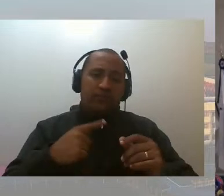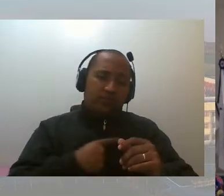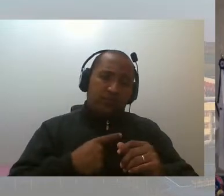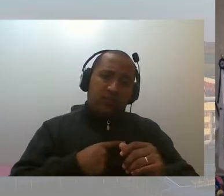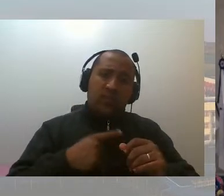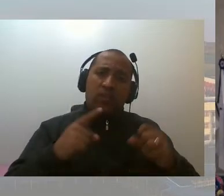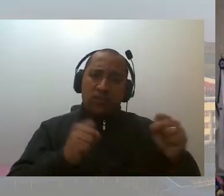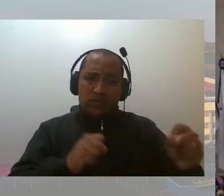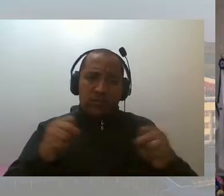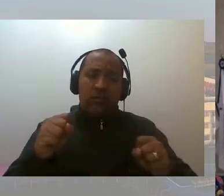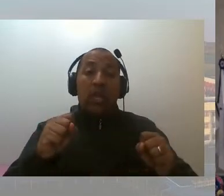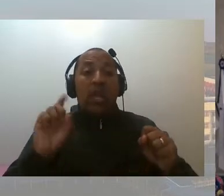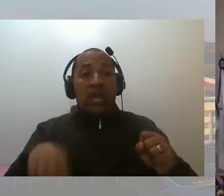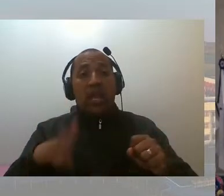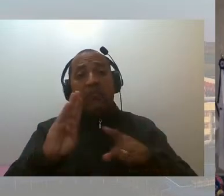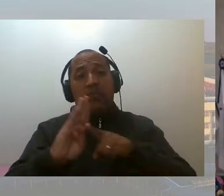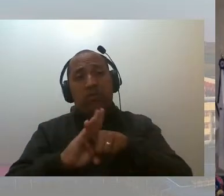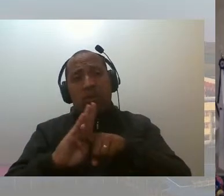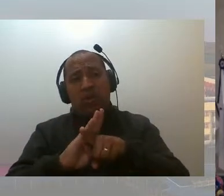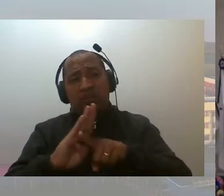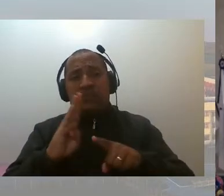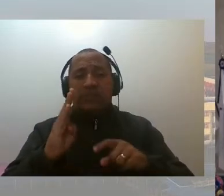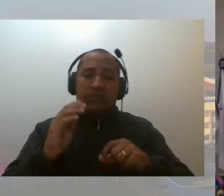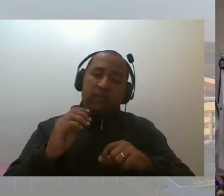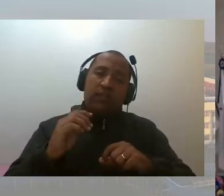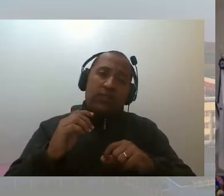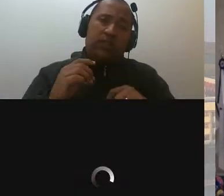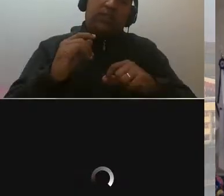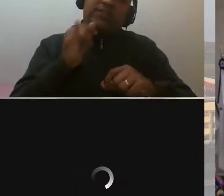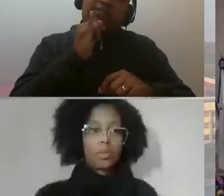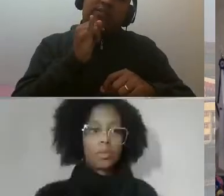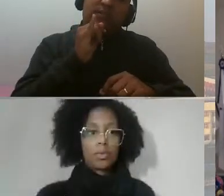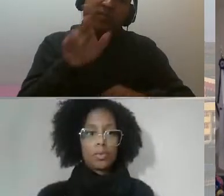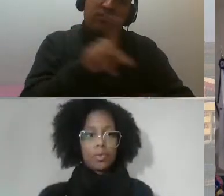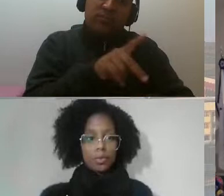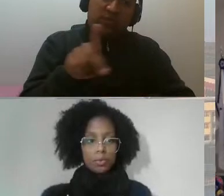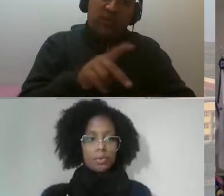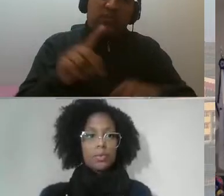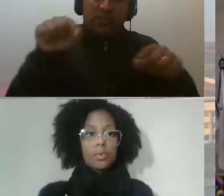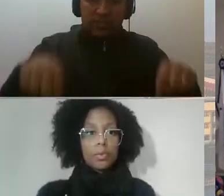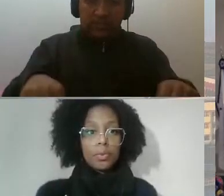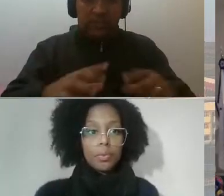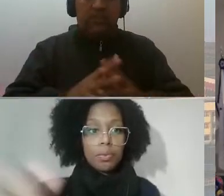próprias bibliografias. Olhem, professores que estão aqui,